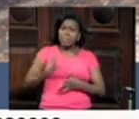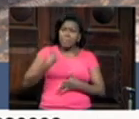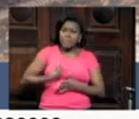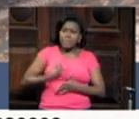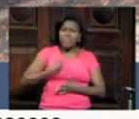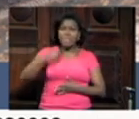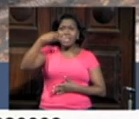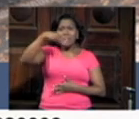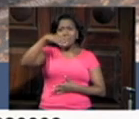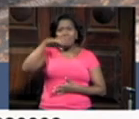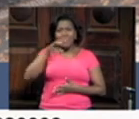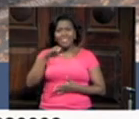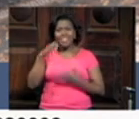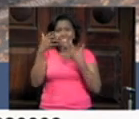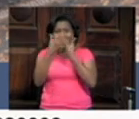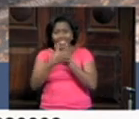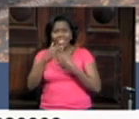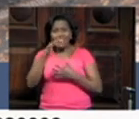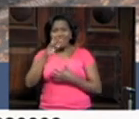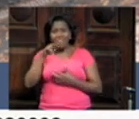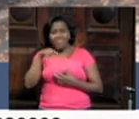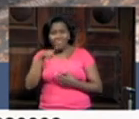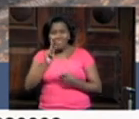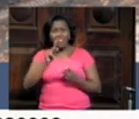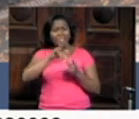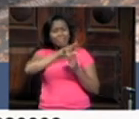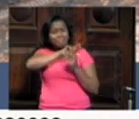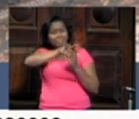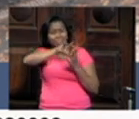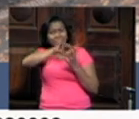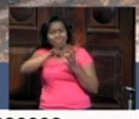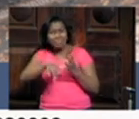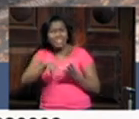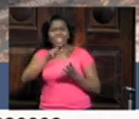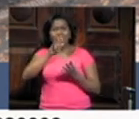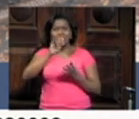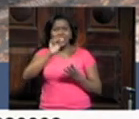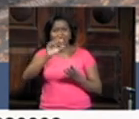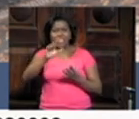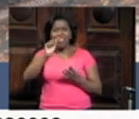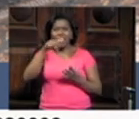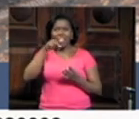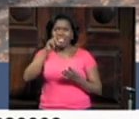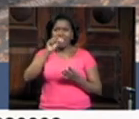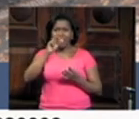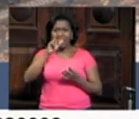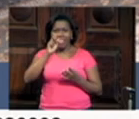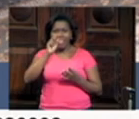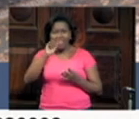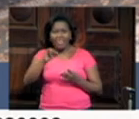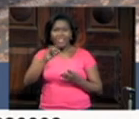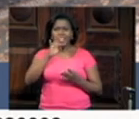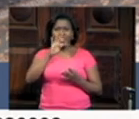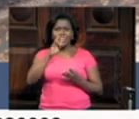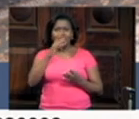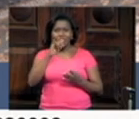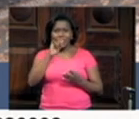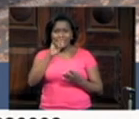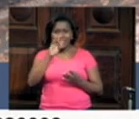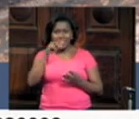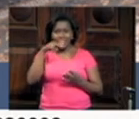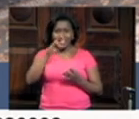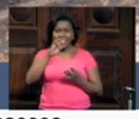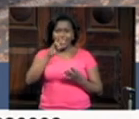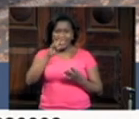MCs Chocolate, Galo, Gildo Andaraí, Tiano de Neves, o Rondinelli, o Geleia